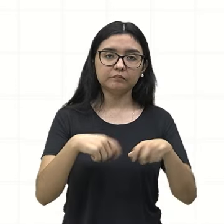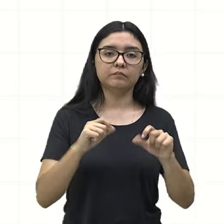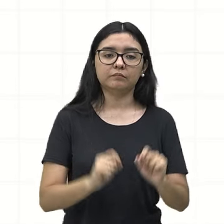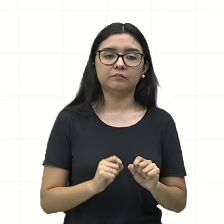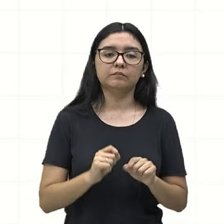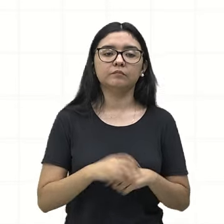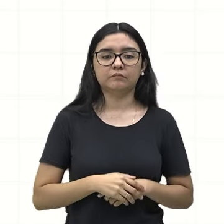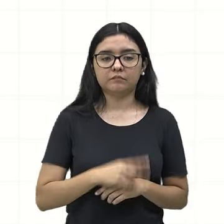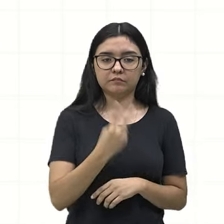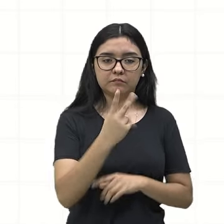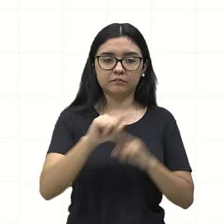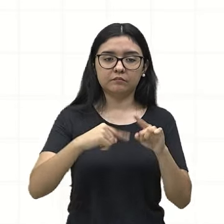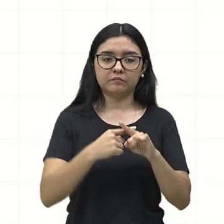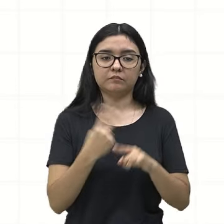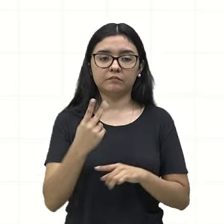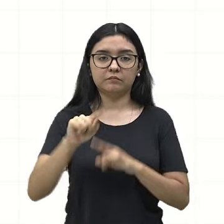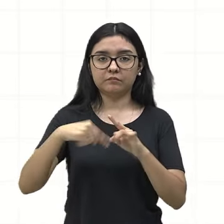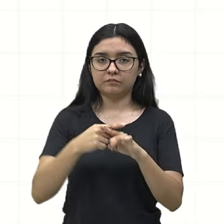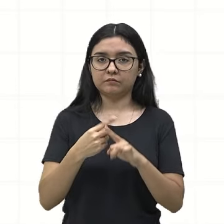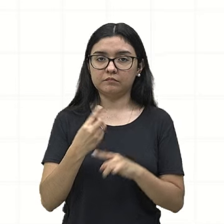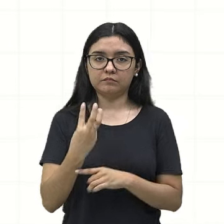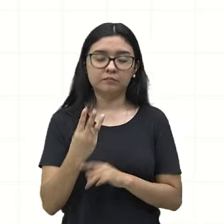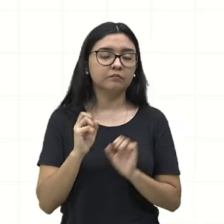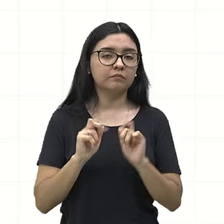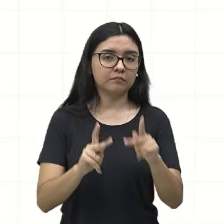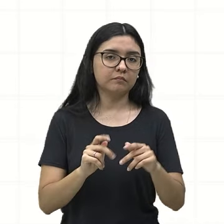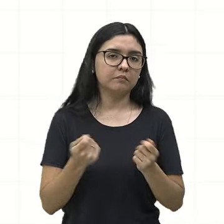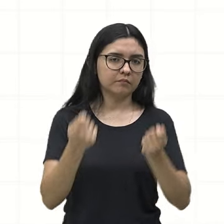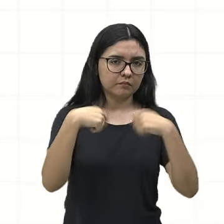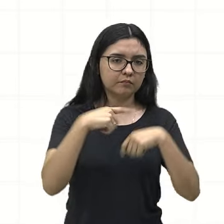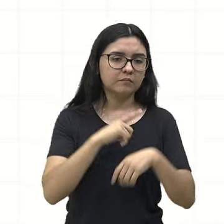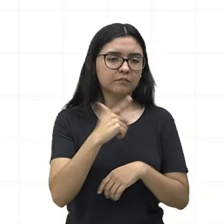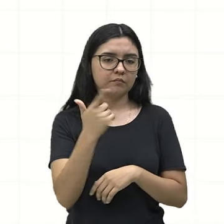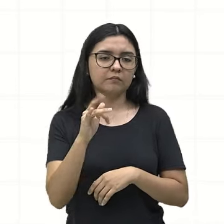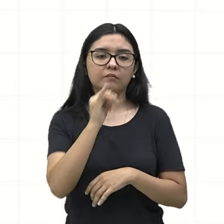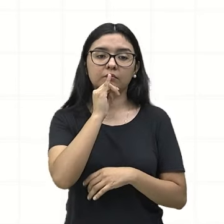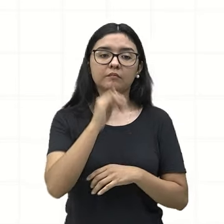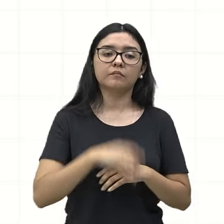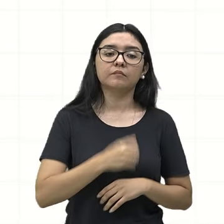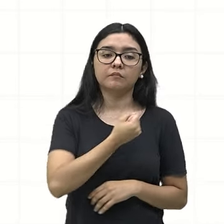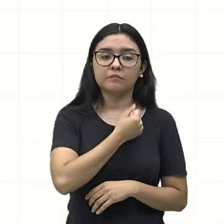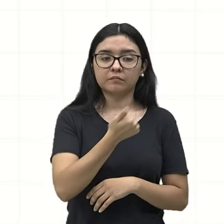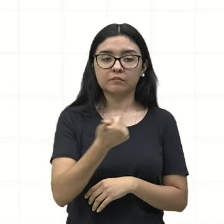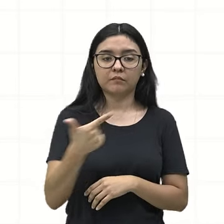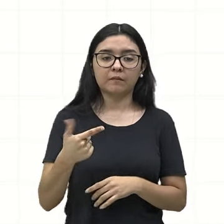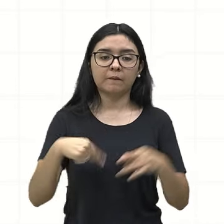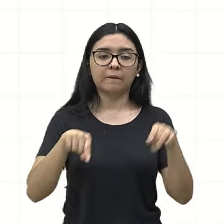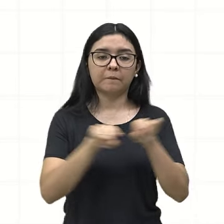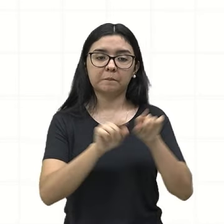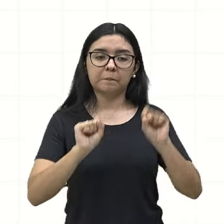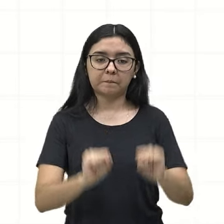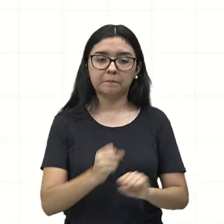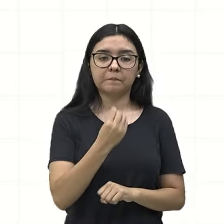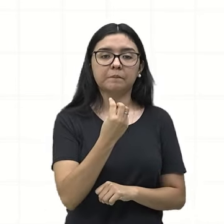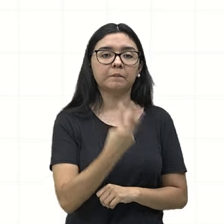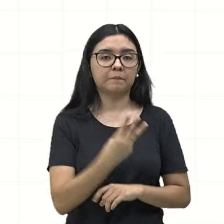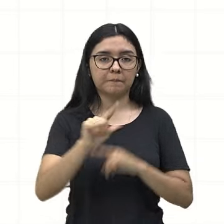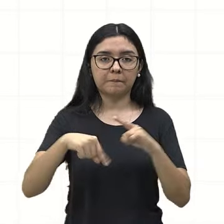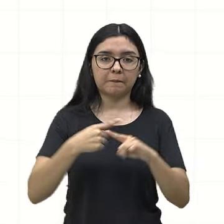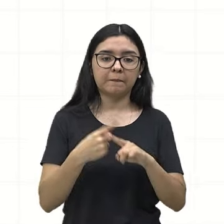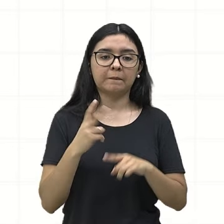2 vezes 2 vezes 3, tá legal? Poderia ter outro exemplo aqui, ó, o número 15. O número 15, ele pode ser escrito por 3